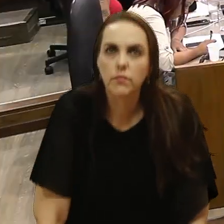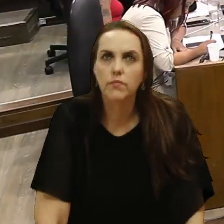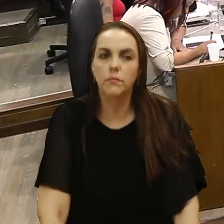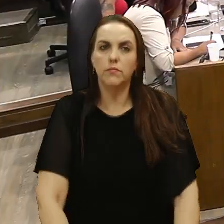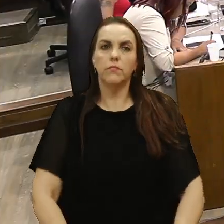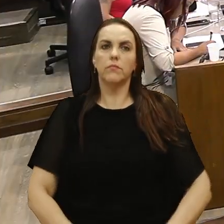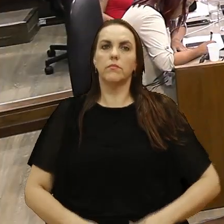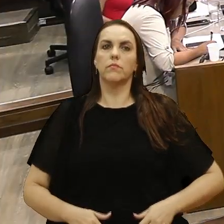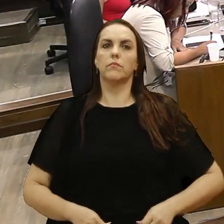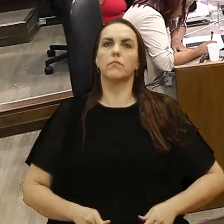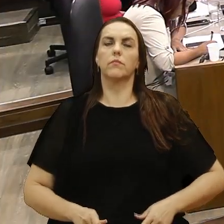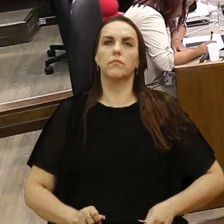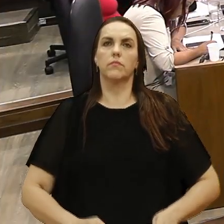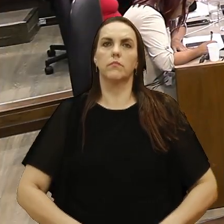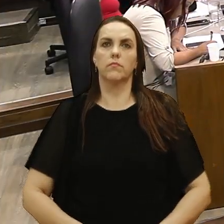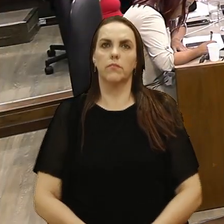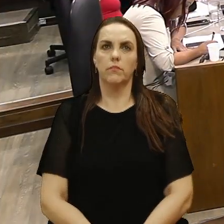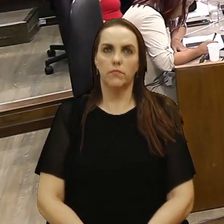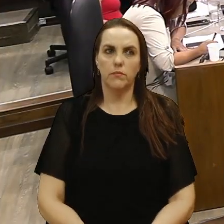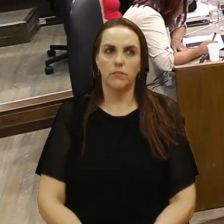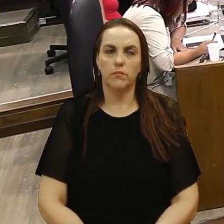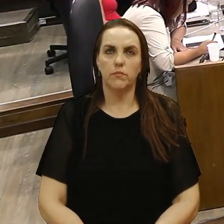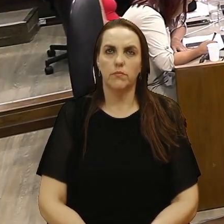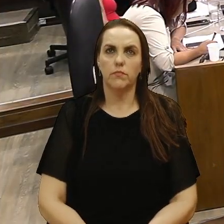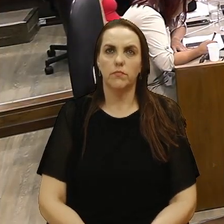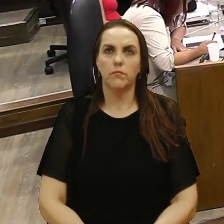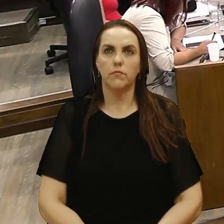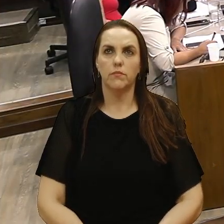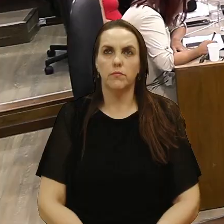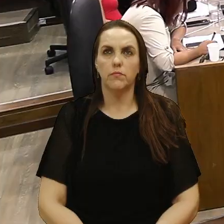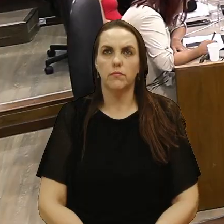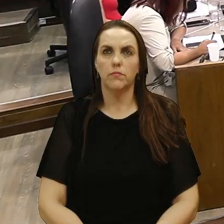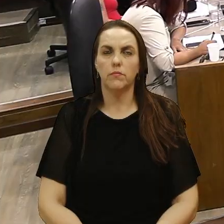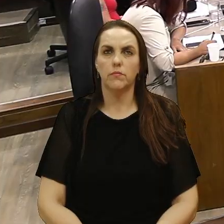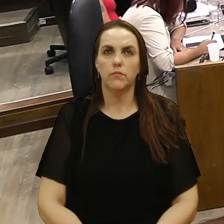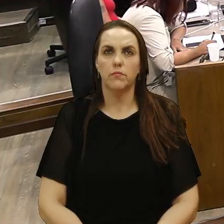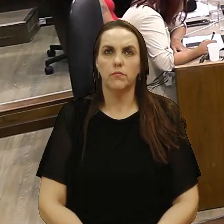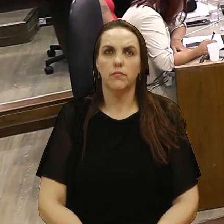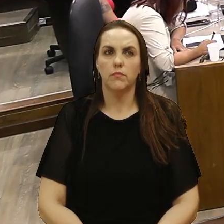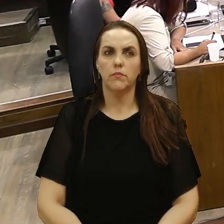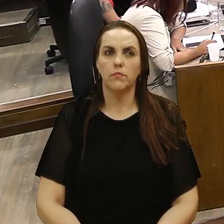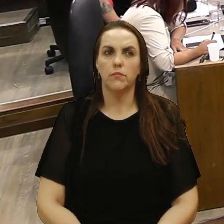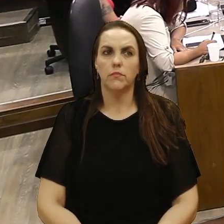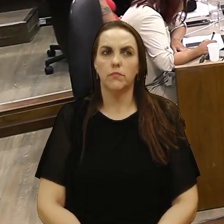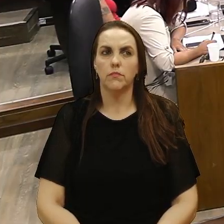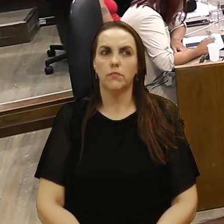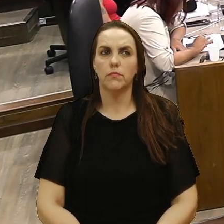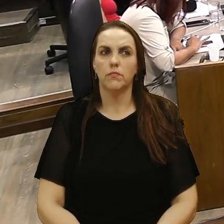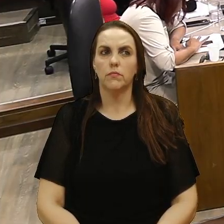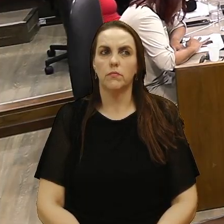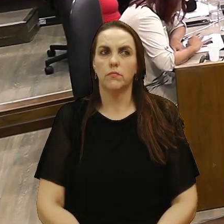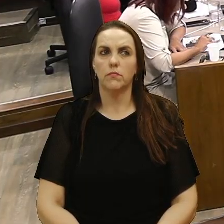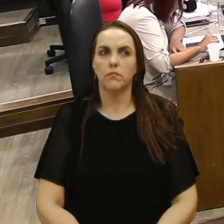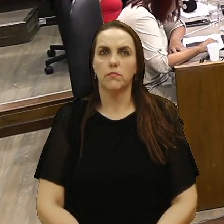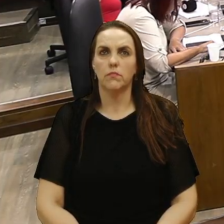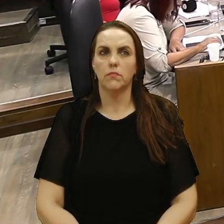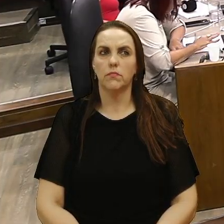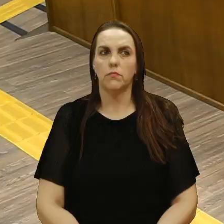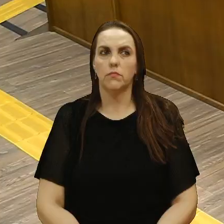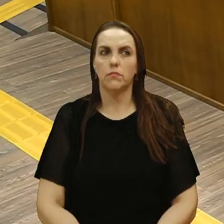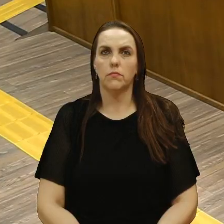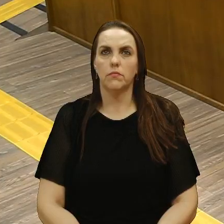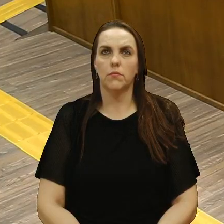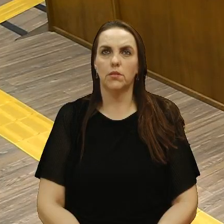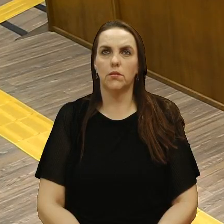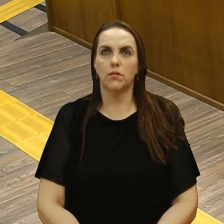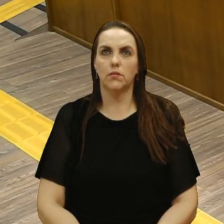presidente. Vereador. Obrigado. Se nós tivéssemos feito... Só um pouquinho, vereador, só um pouquinho. Eu não gostaria de suspender a sessão, então, por